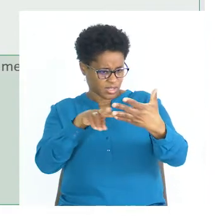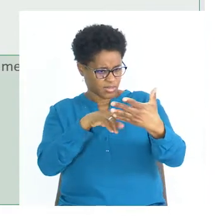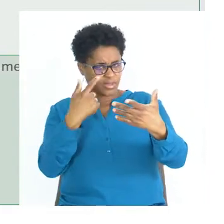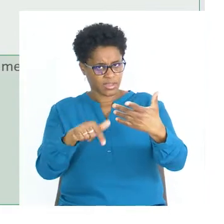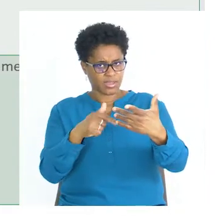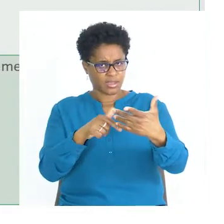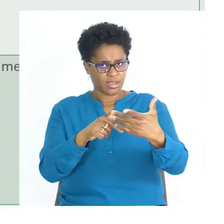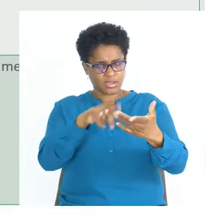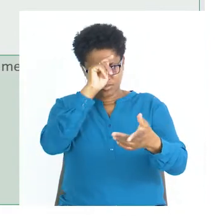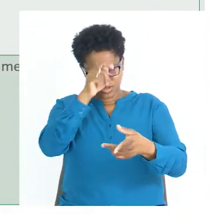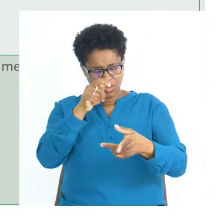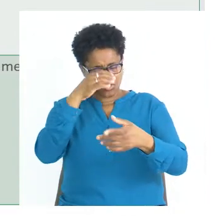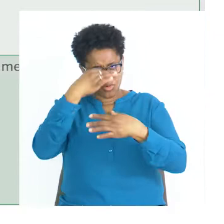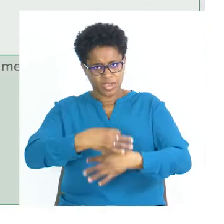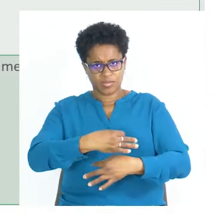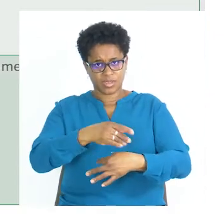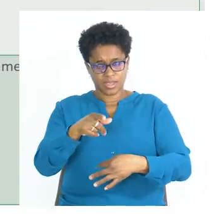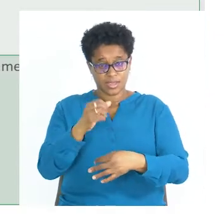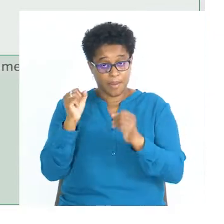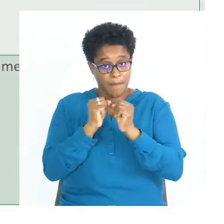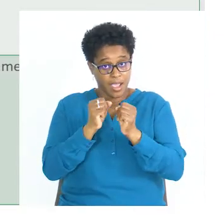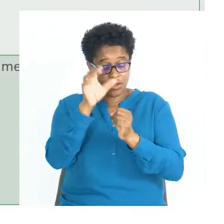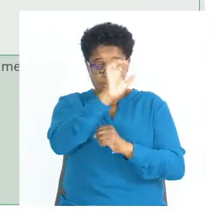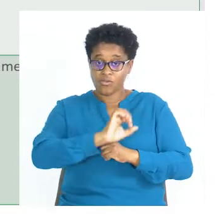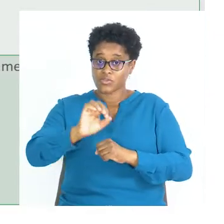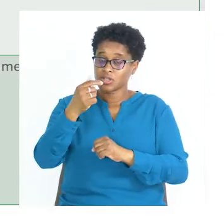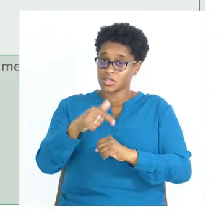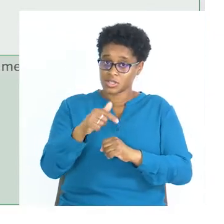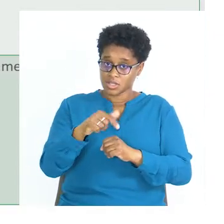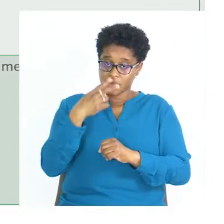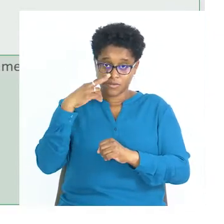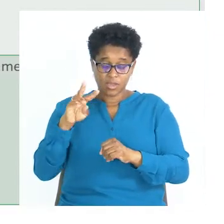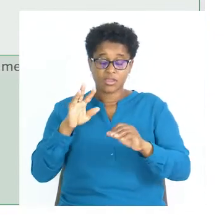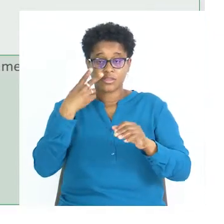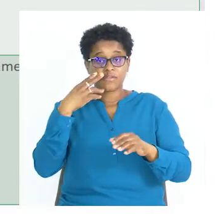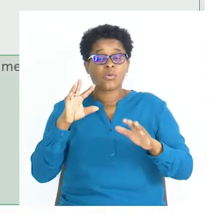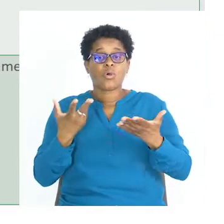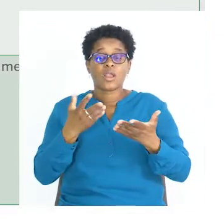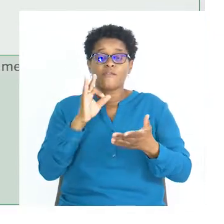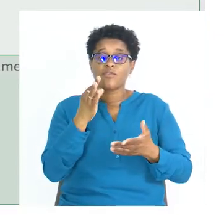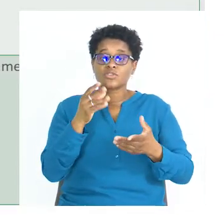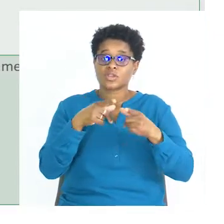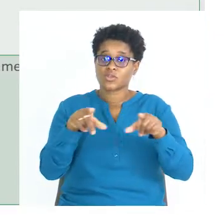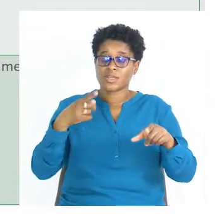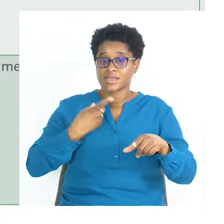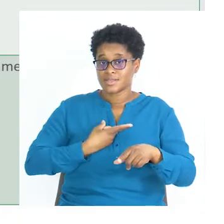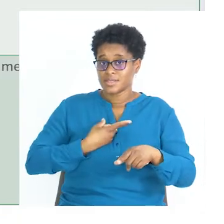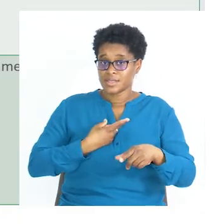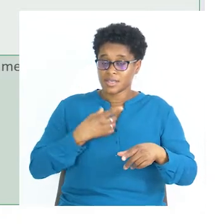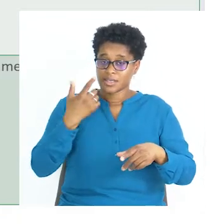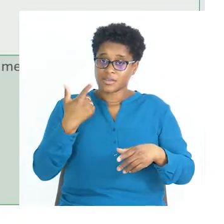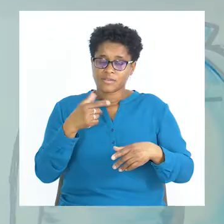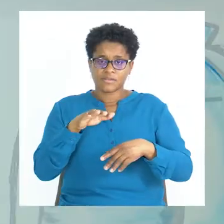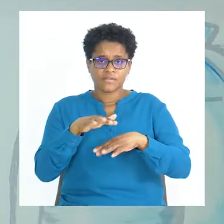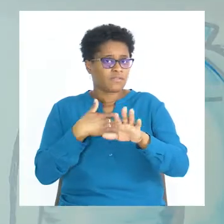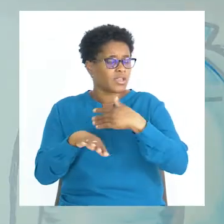um comportamento. Então, é essa linha que vocês têm agora, de ver qual é que é a função de linguagem que está agora a ser